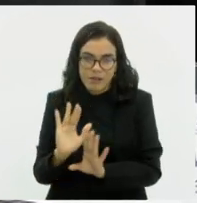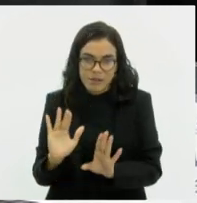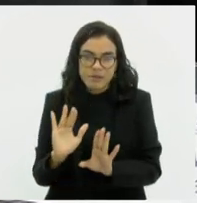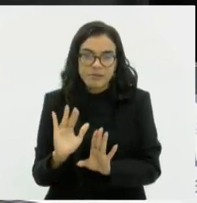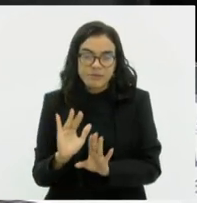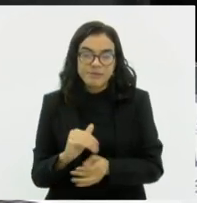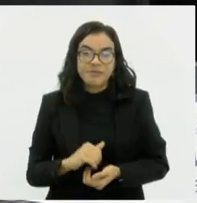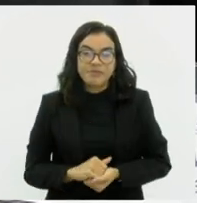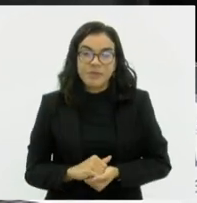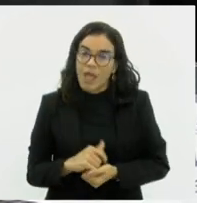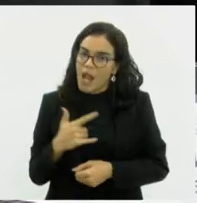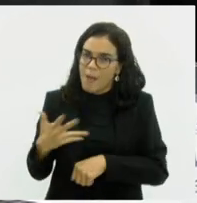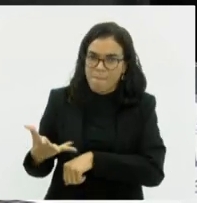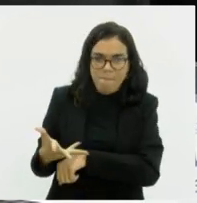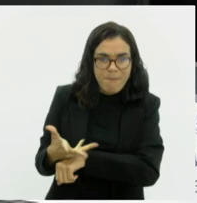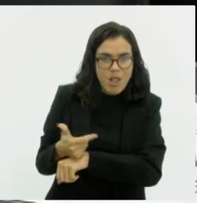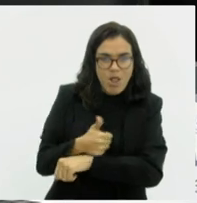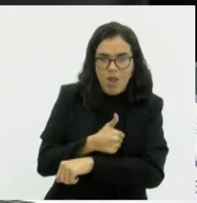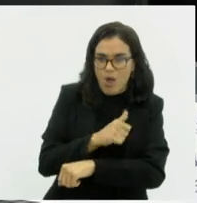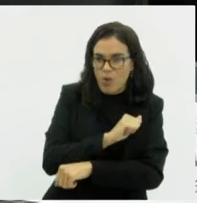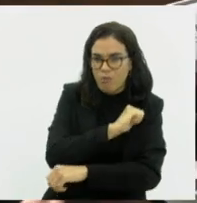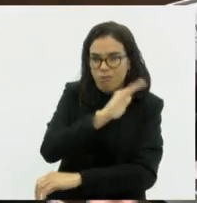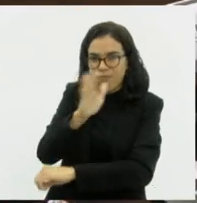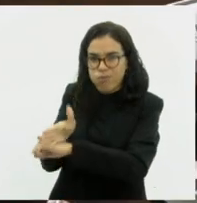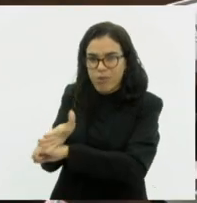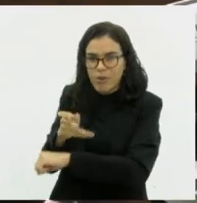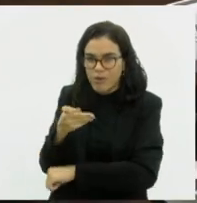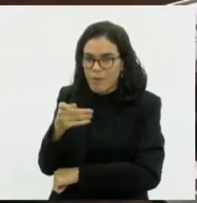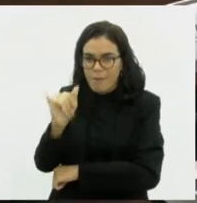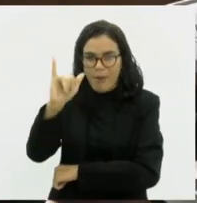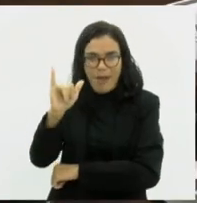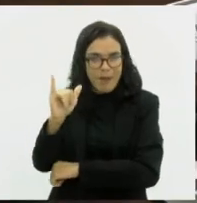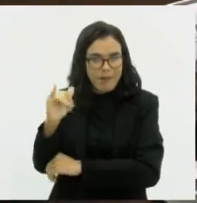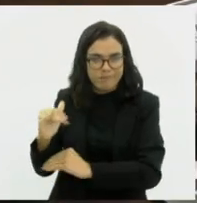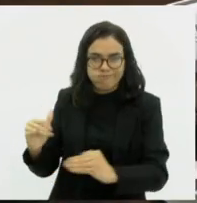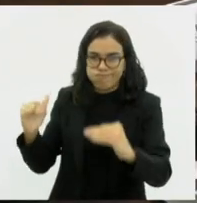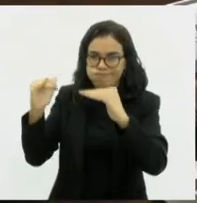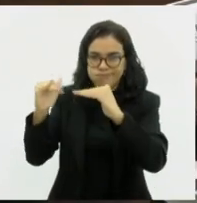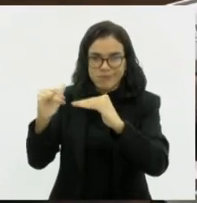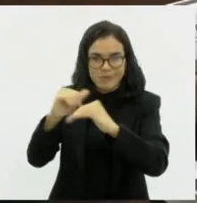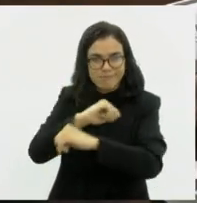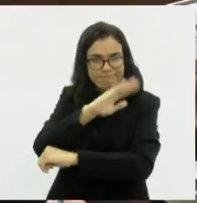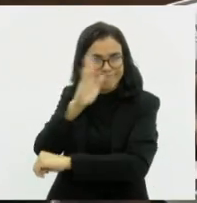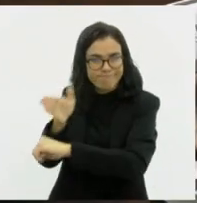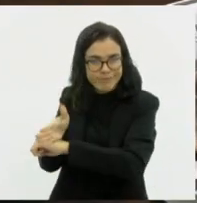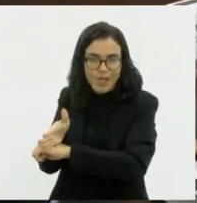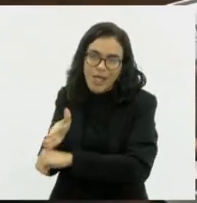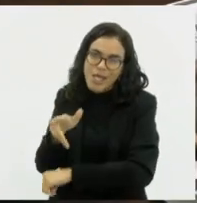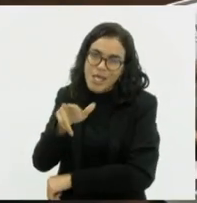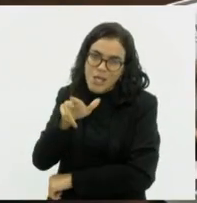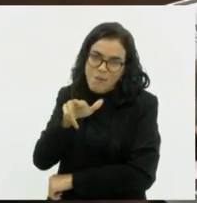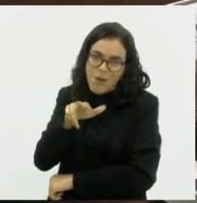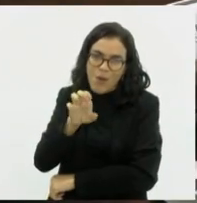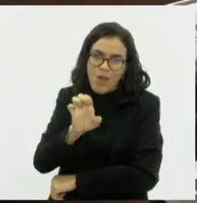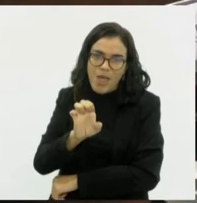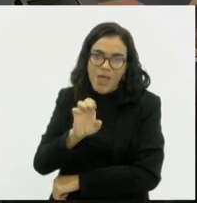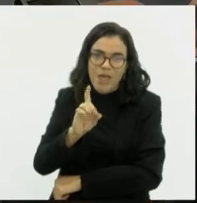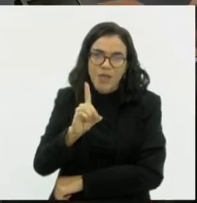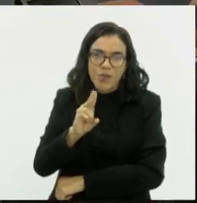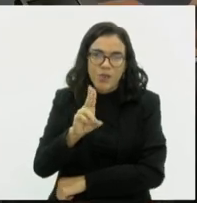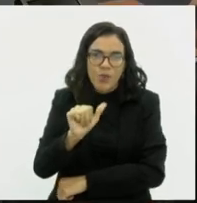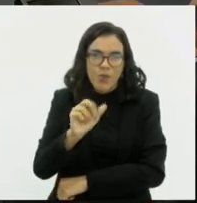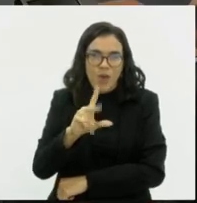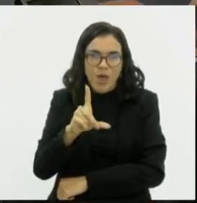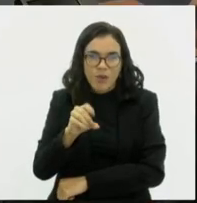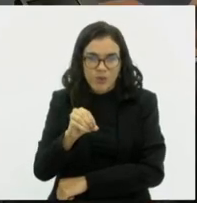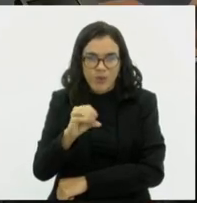né? Apurou. A Dani ainda está um grau acima do meu querido irmão, o deputado Eduardo Cunha, para nossa